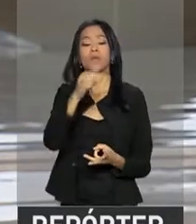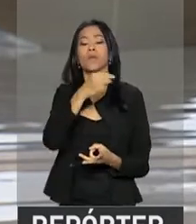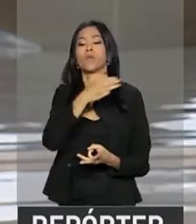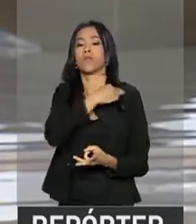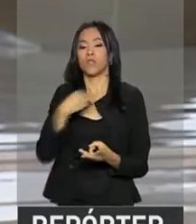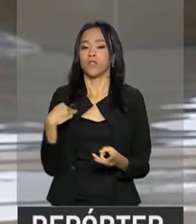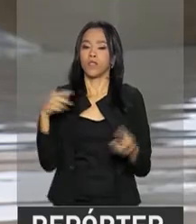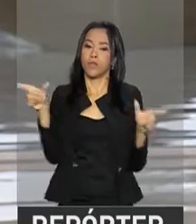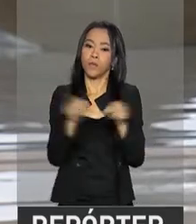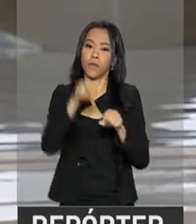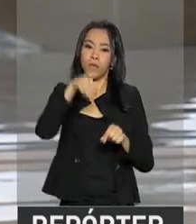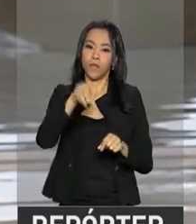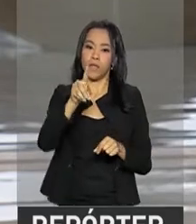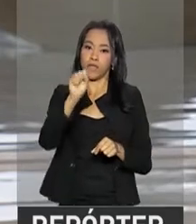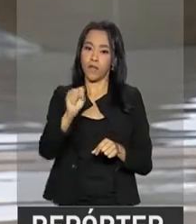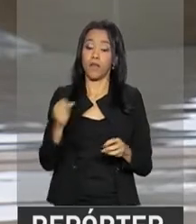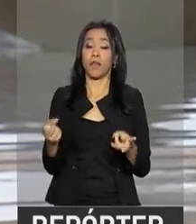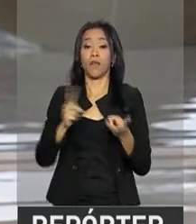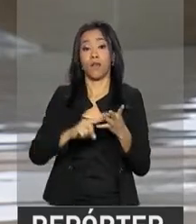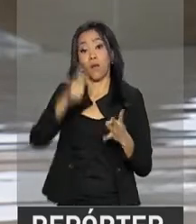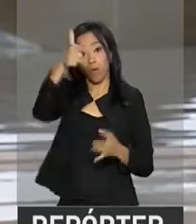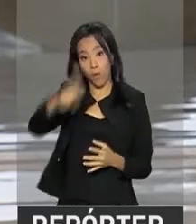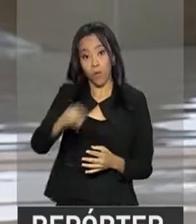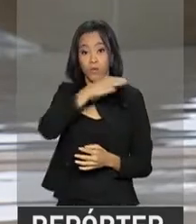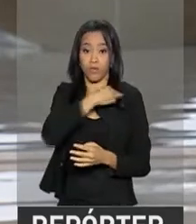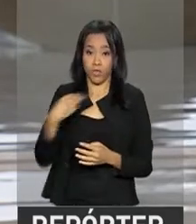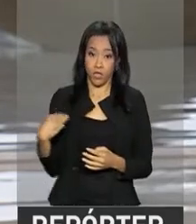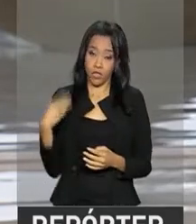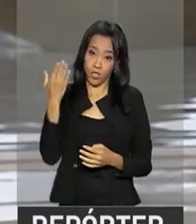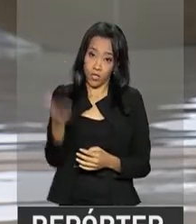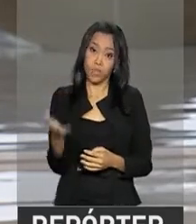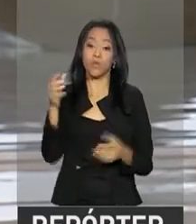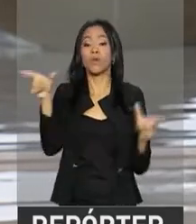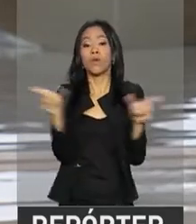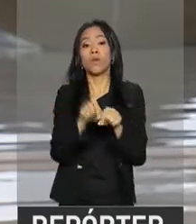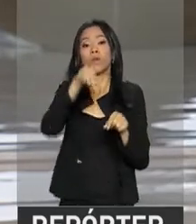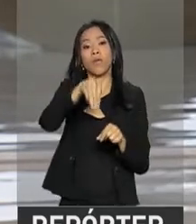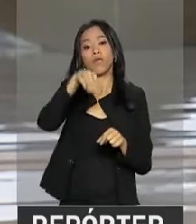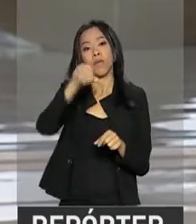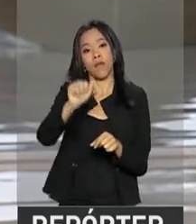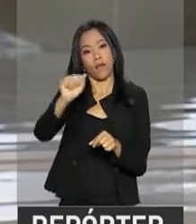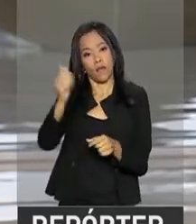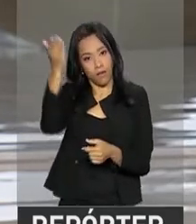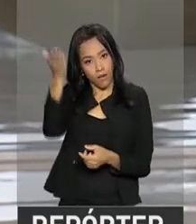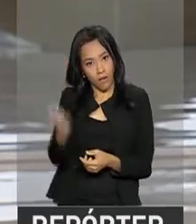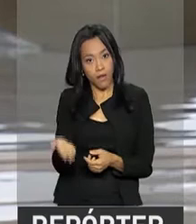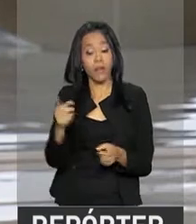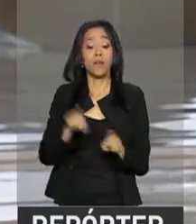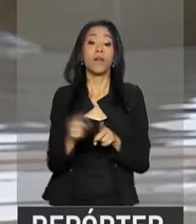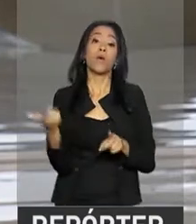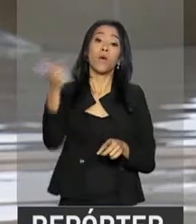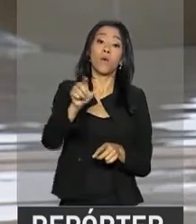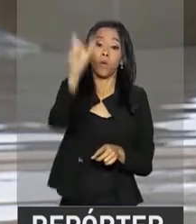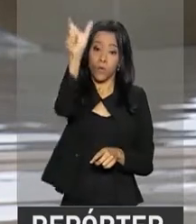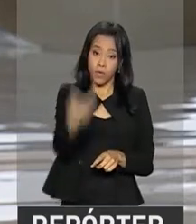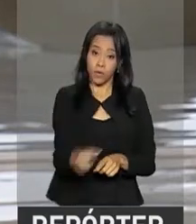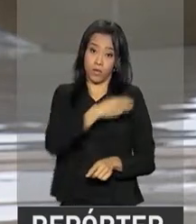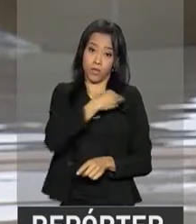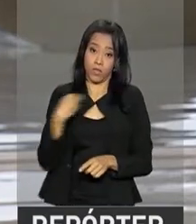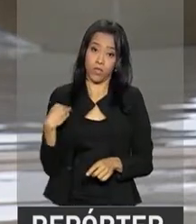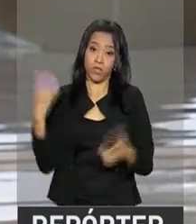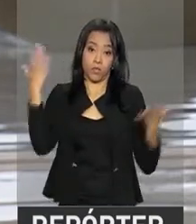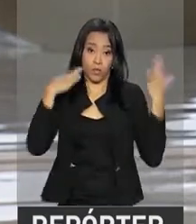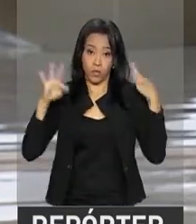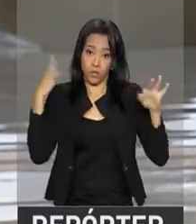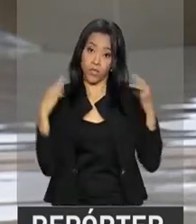Social, Leonardo Pisciani, do Esporte, Sarney Filho, do Meio Ambiente, Marques Beltrão, do